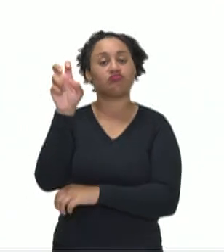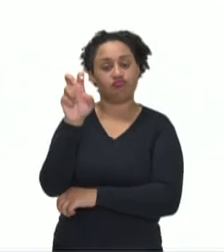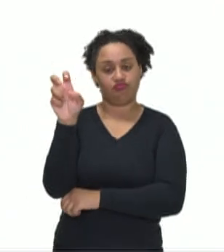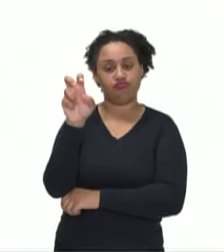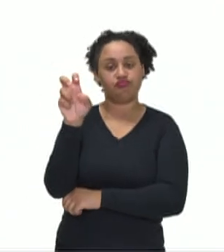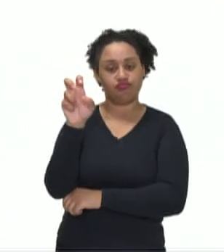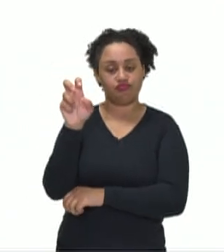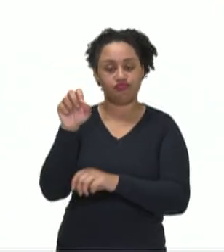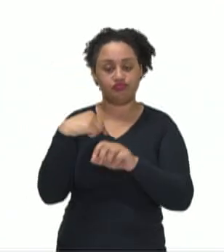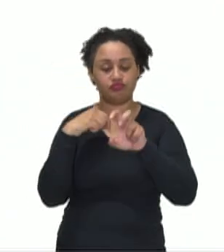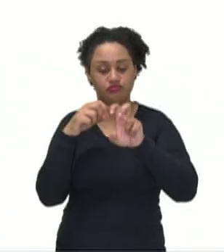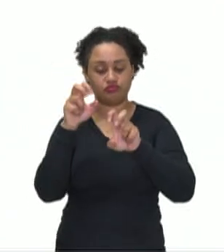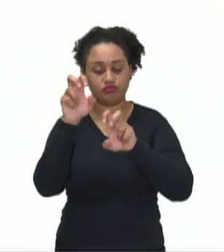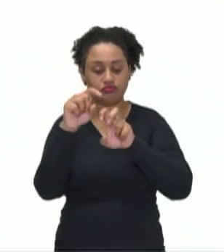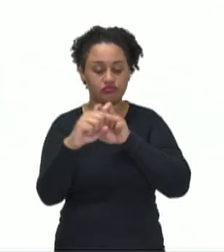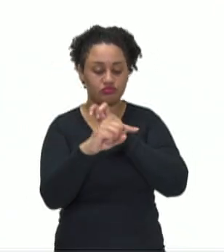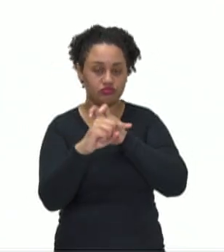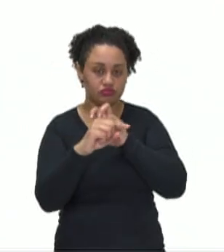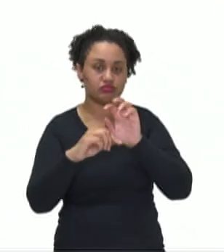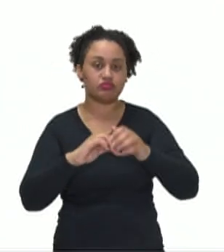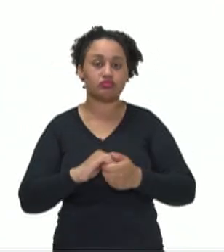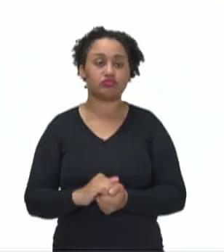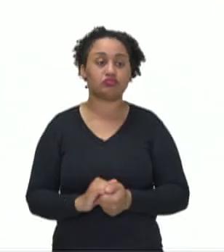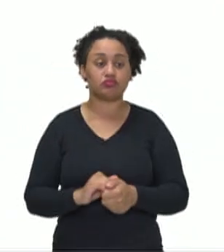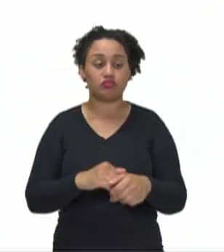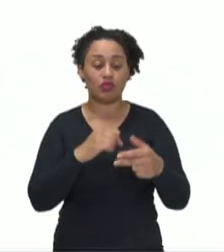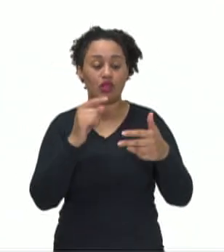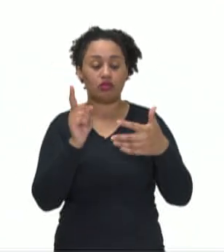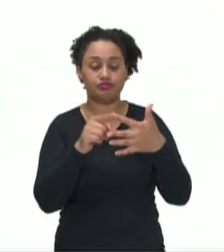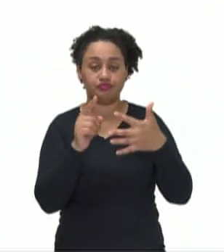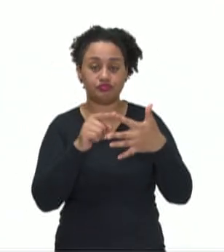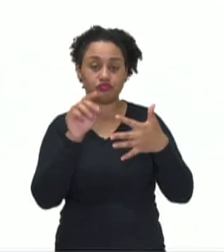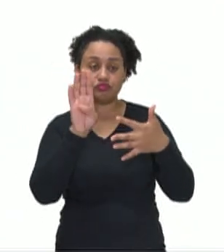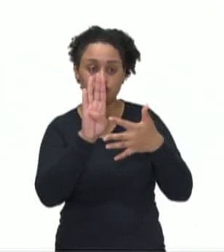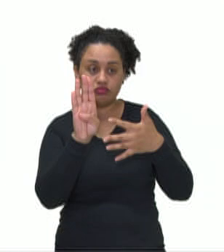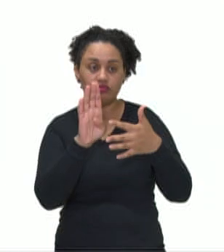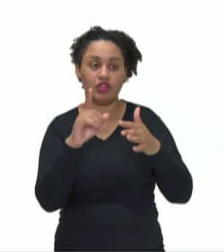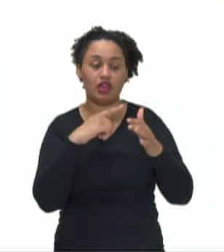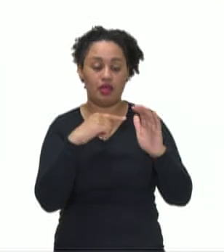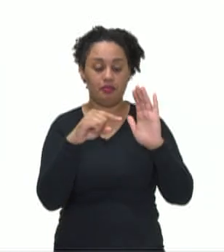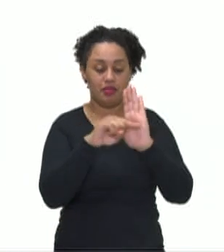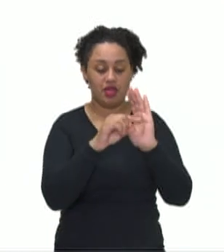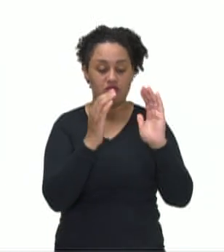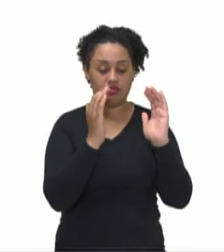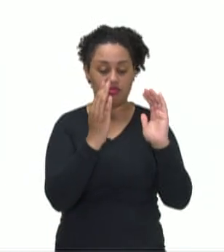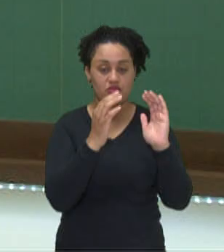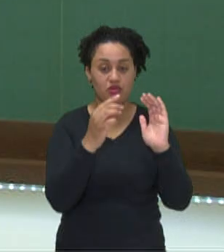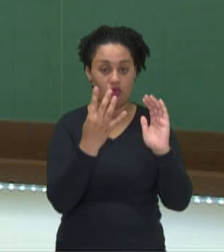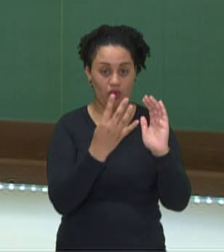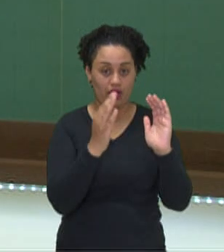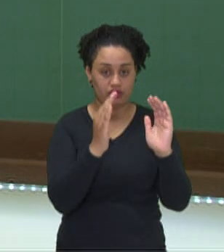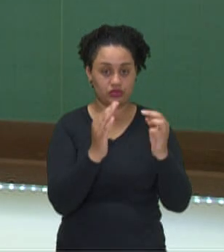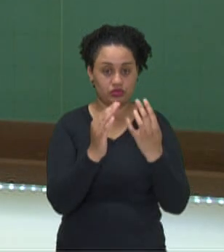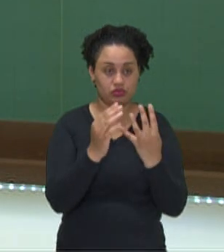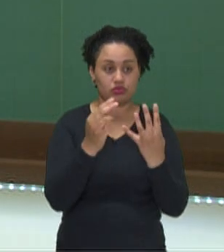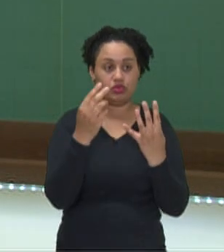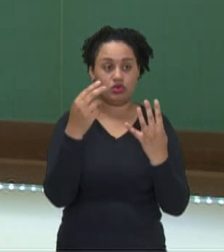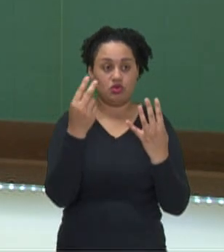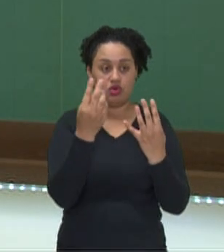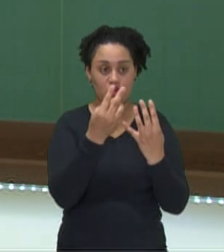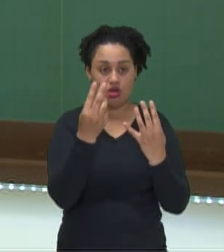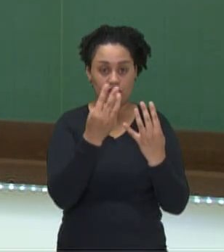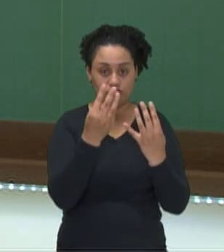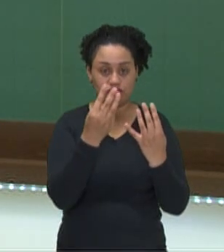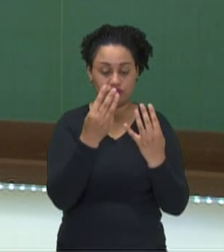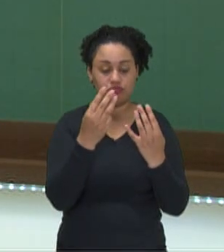quinta potência. Na letra B, veja, nós temos menos 4 elevado ao cubo vezes menos